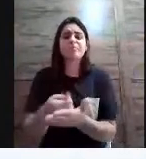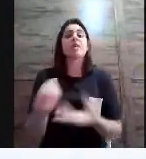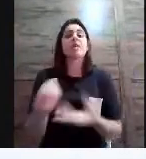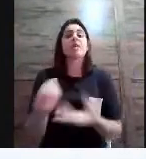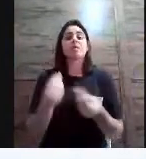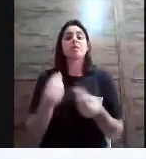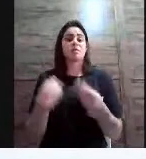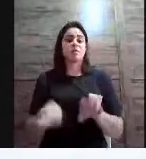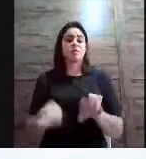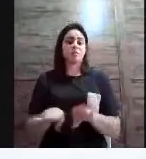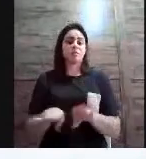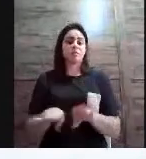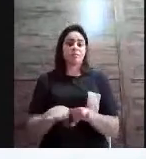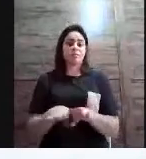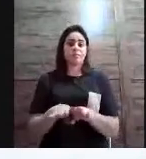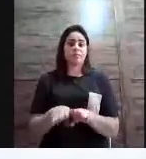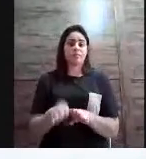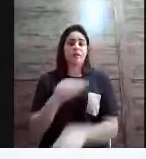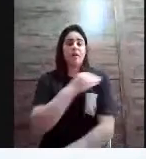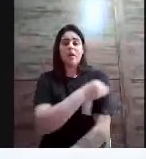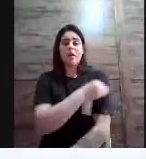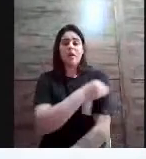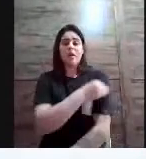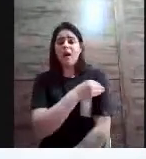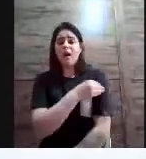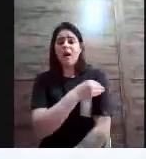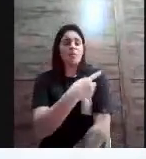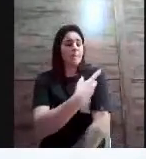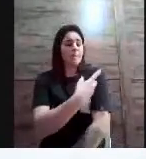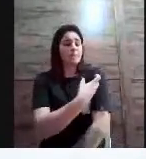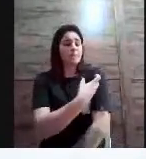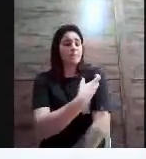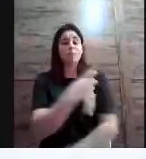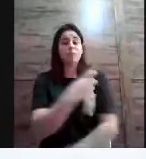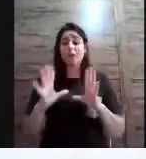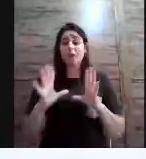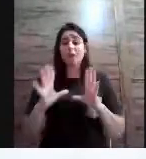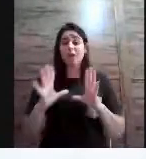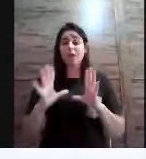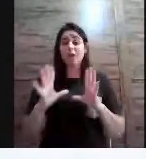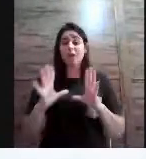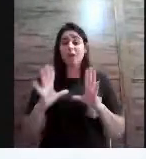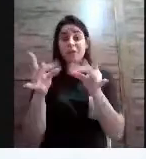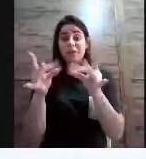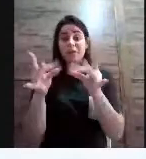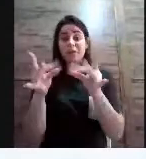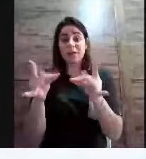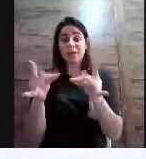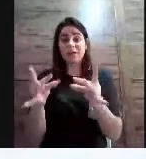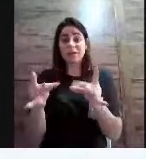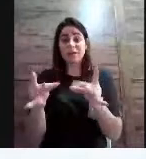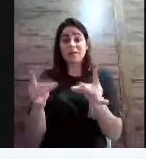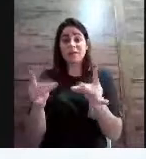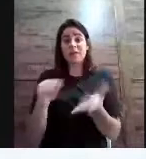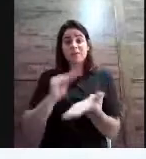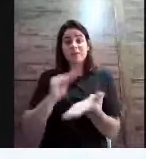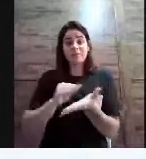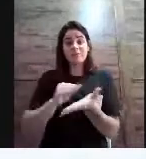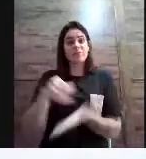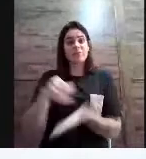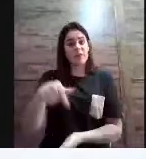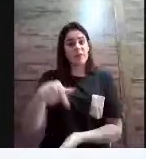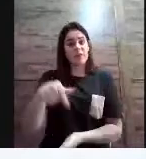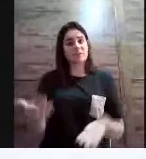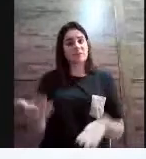álcool, algodão, que está faltando no mercado do agulha? Brasil vários insumos. Exato, os insumos são importantes, tem